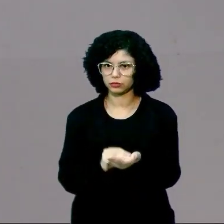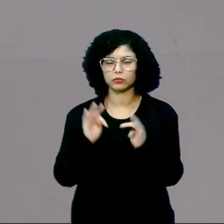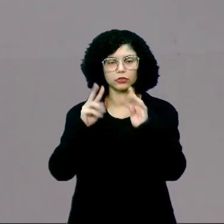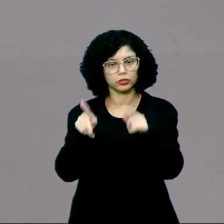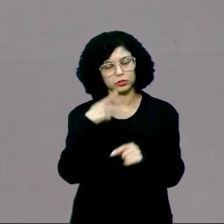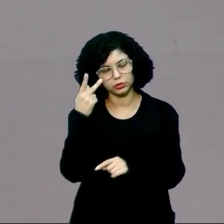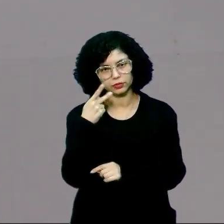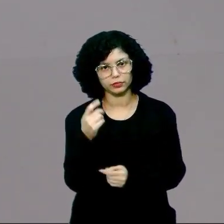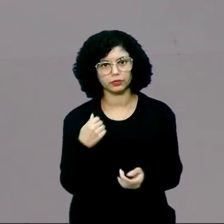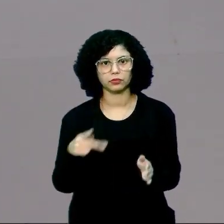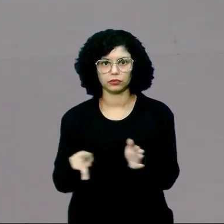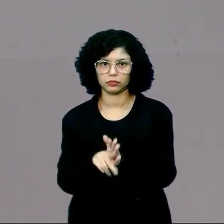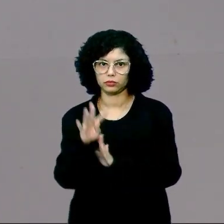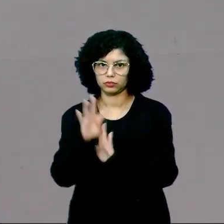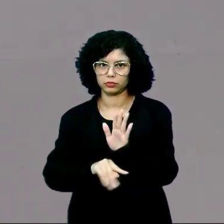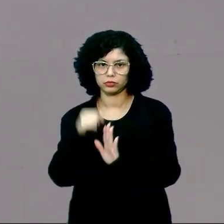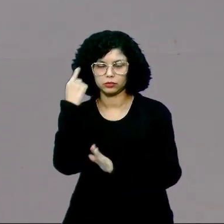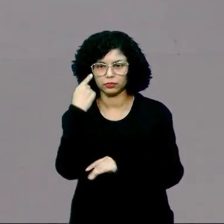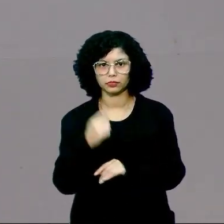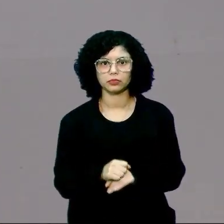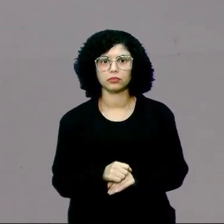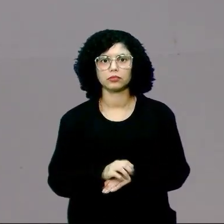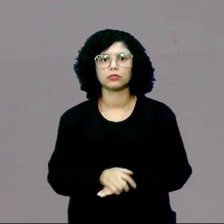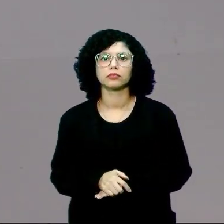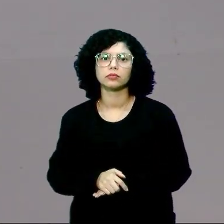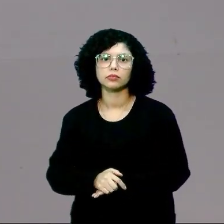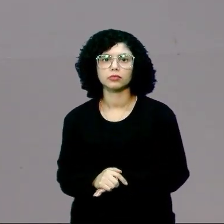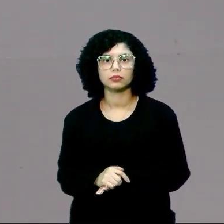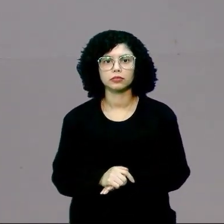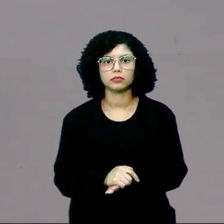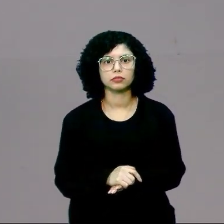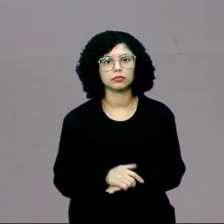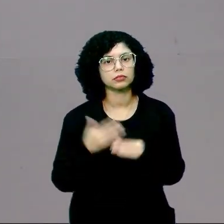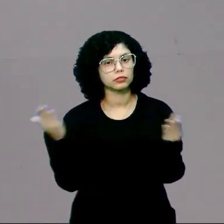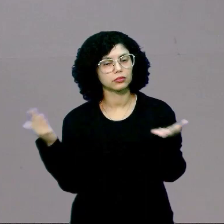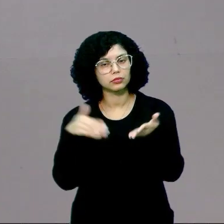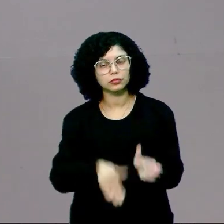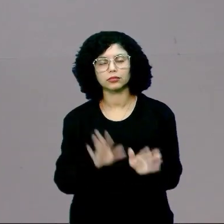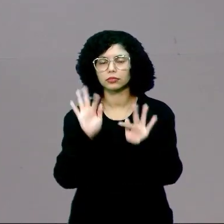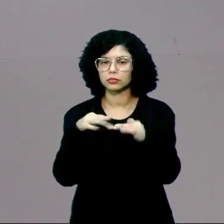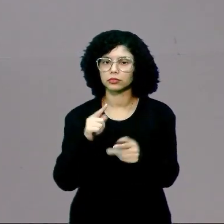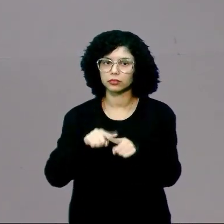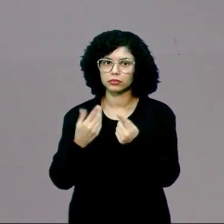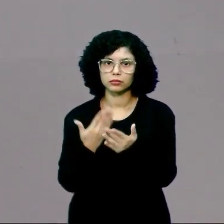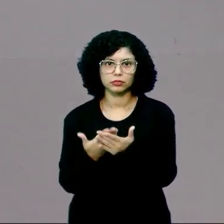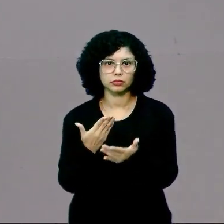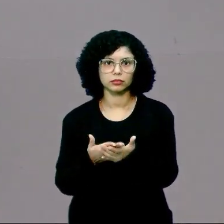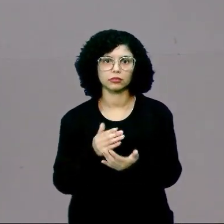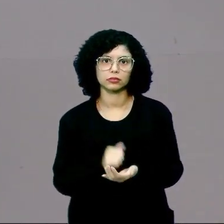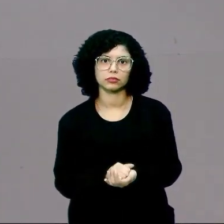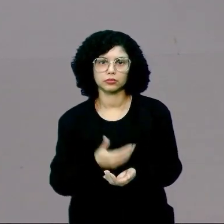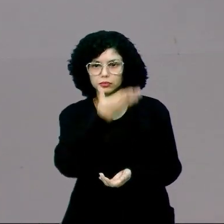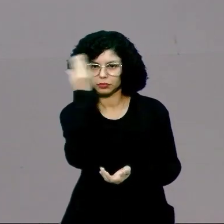que ele falou dentro da língua espanhola. Então é isso, galera. Chegamos aqui ao final de mais uma